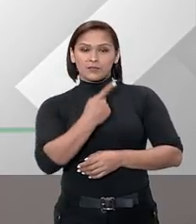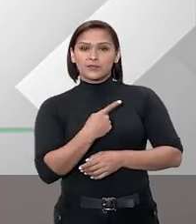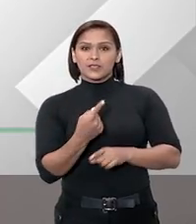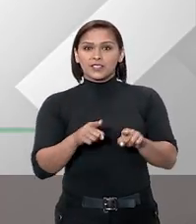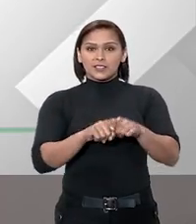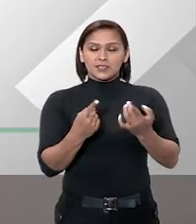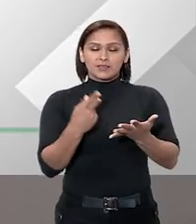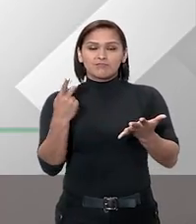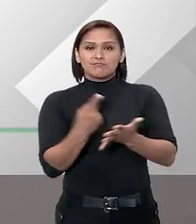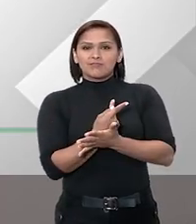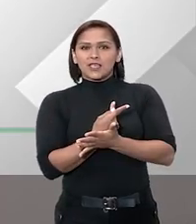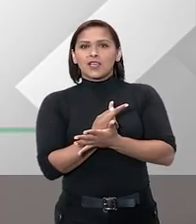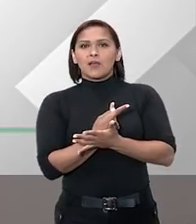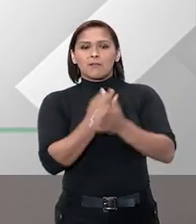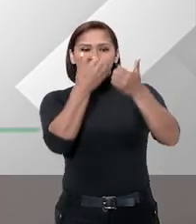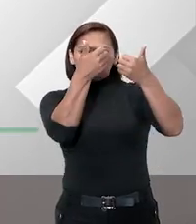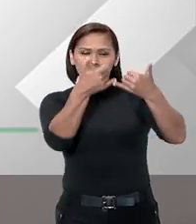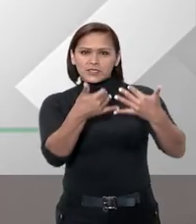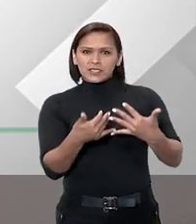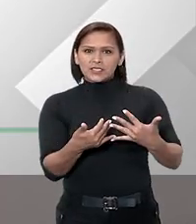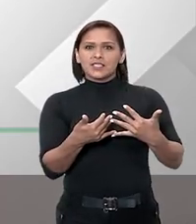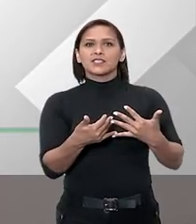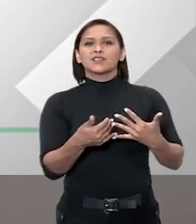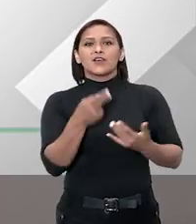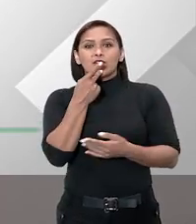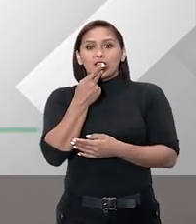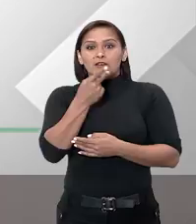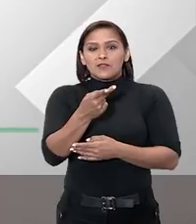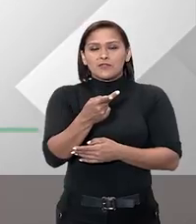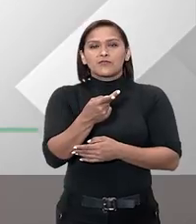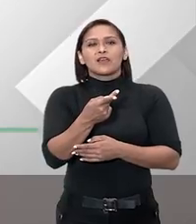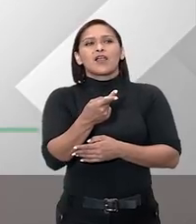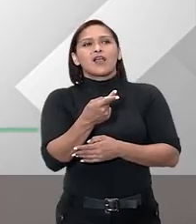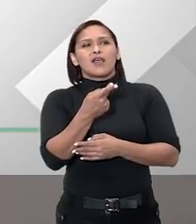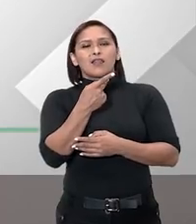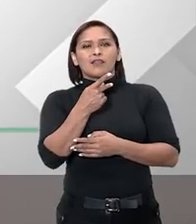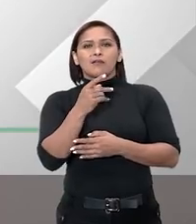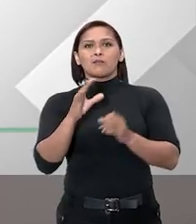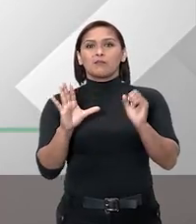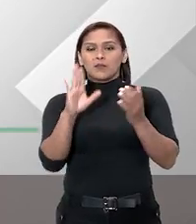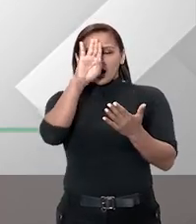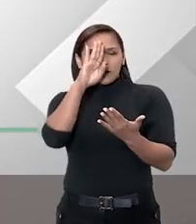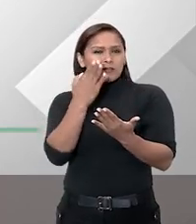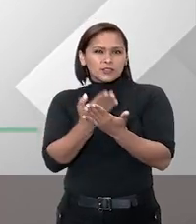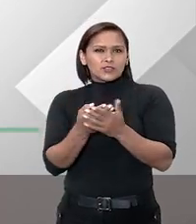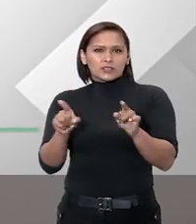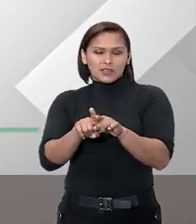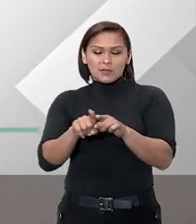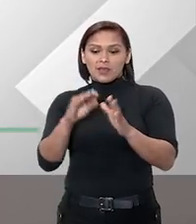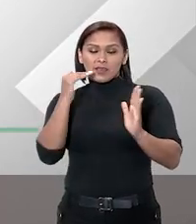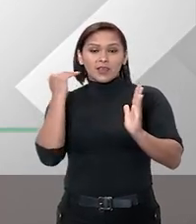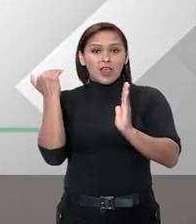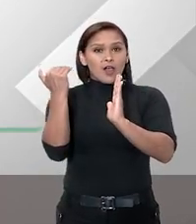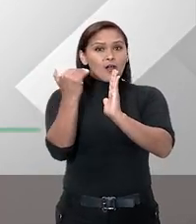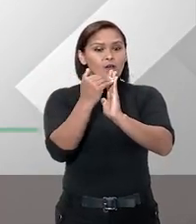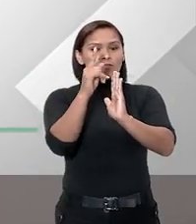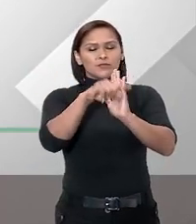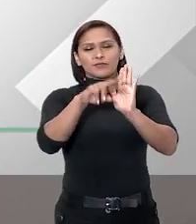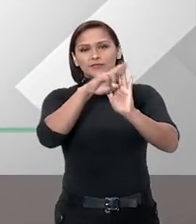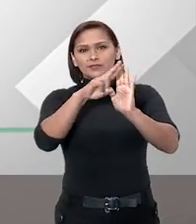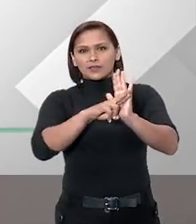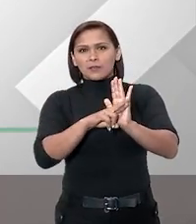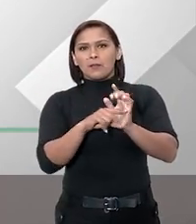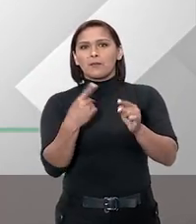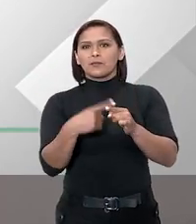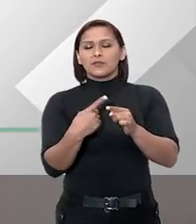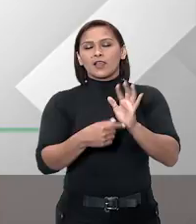que haja o desdobramento da sua fala para com um terceiro da sua confiança. E é esse o objetivo da norma. Portanto,